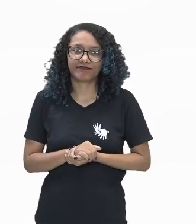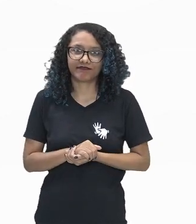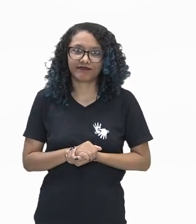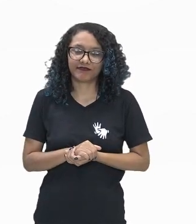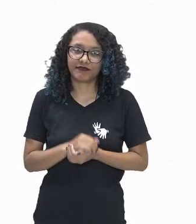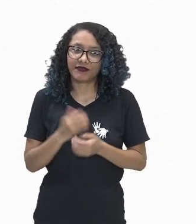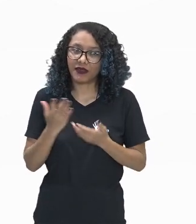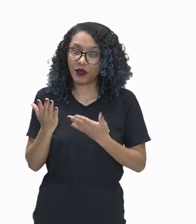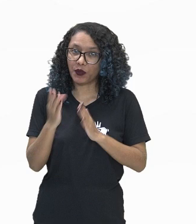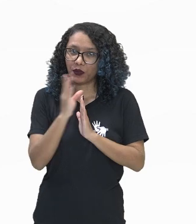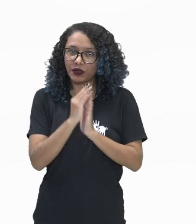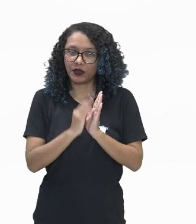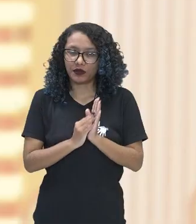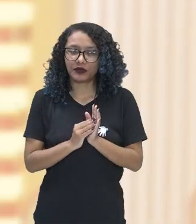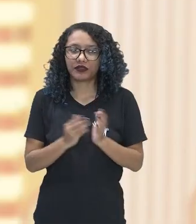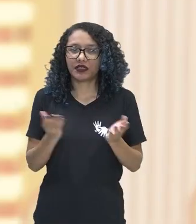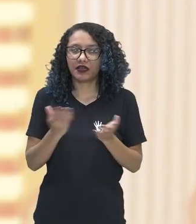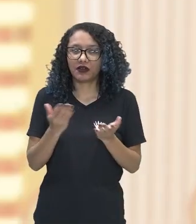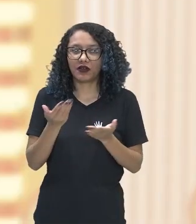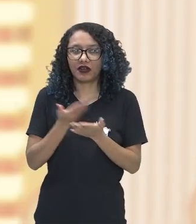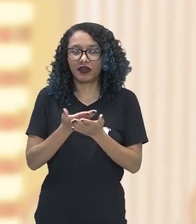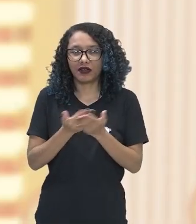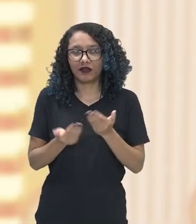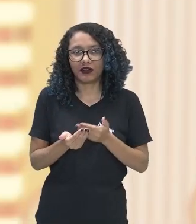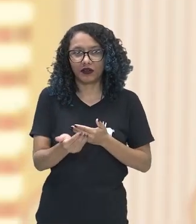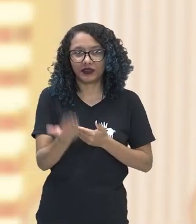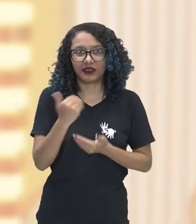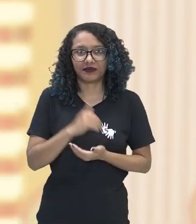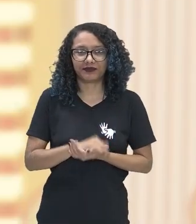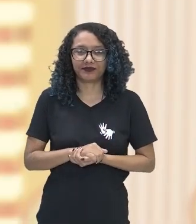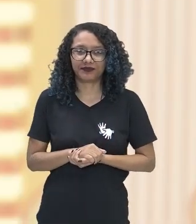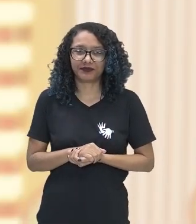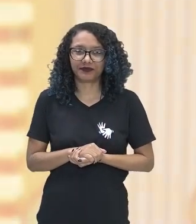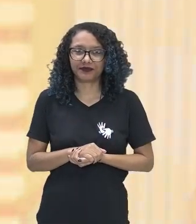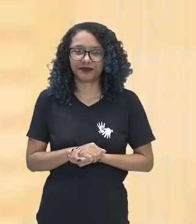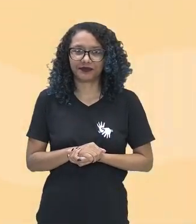o nosso conteúdo. Vamos agora então para a nossa aula. Vamos lá.